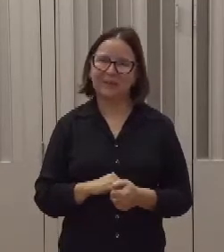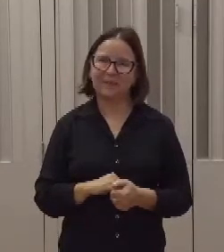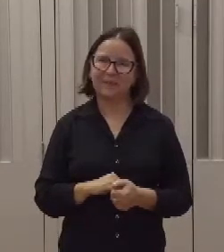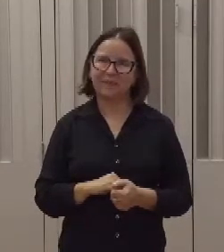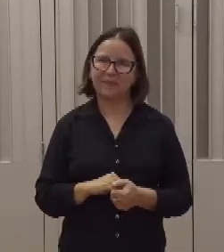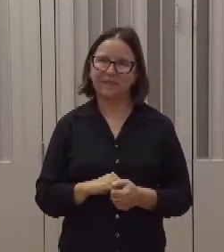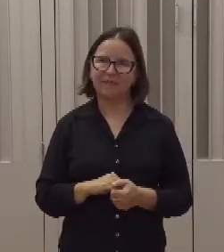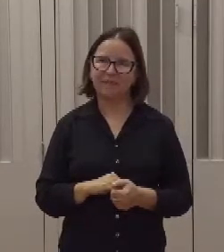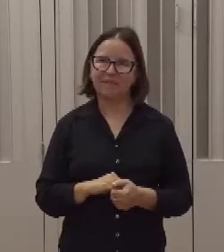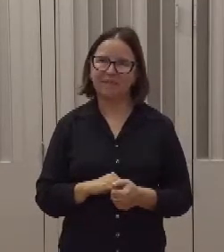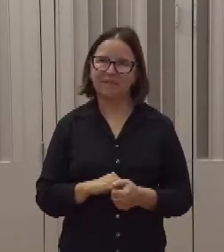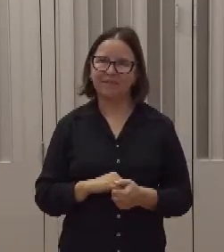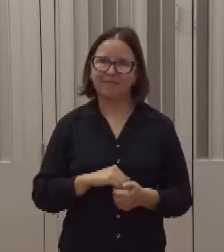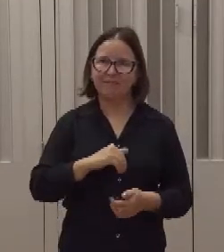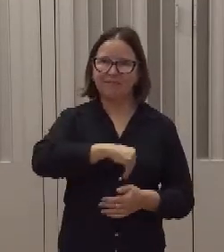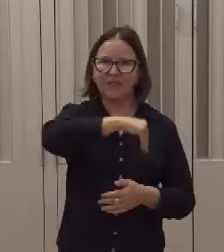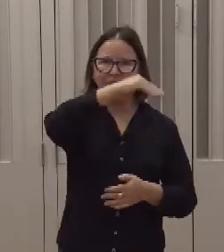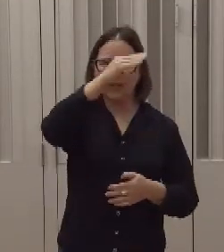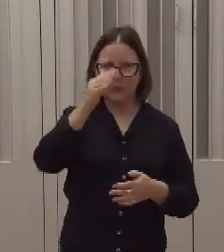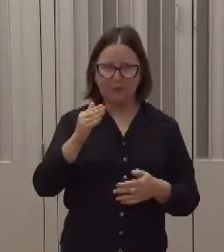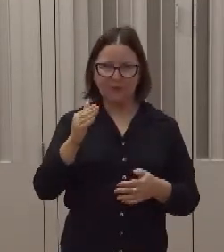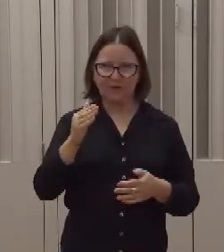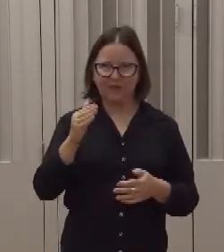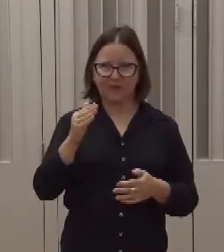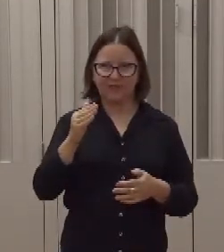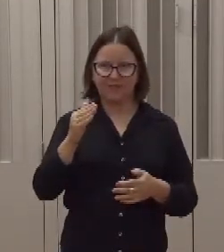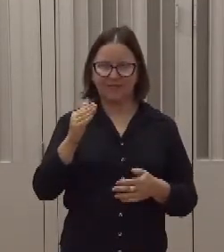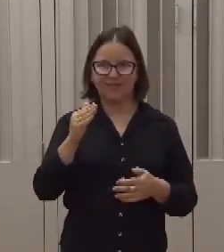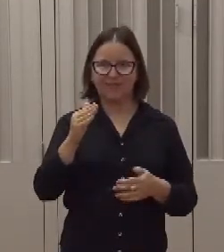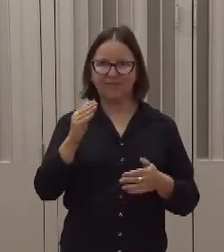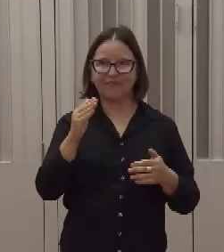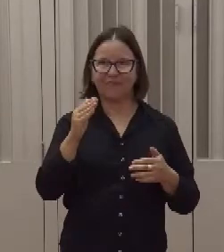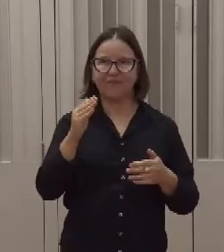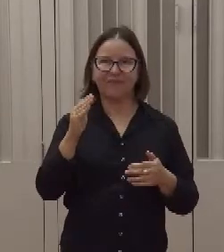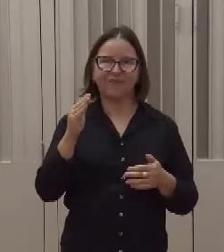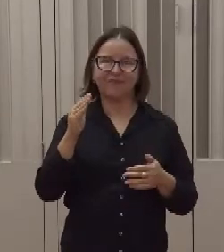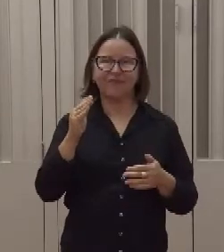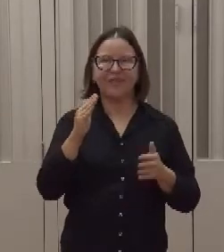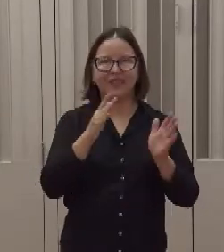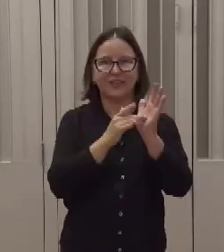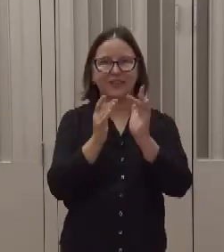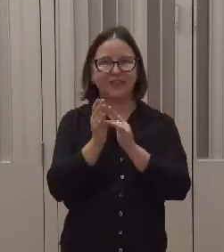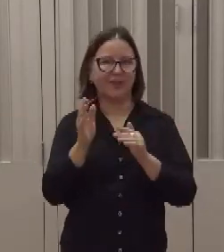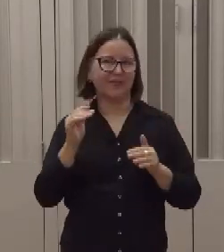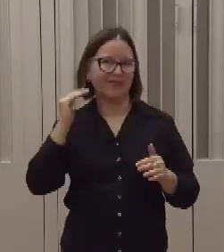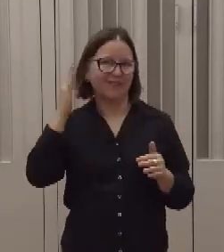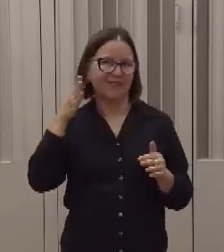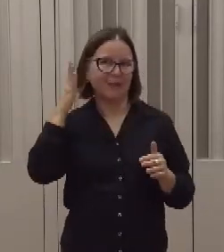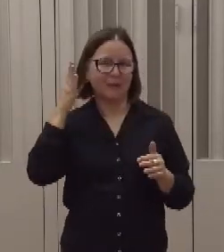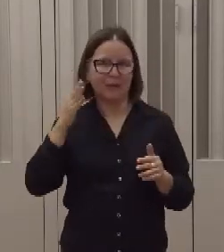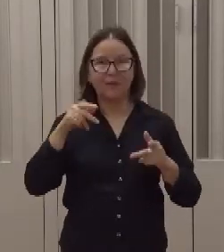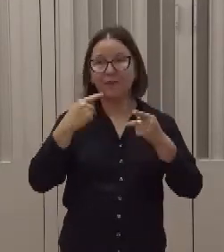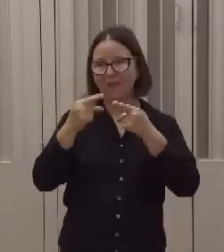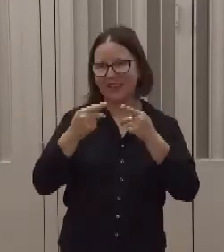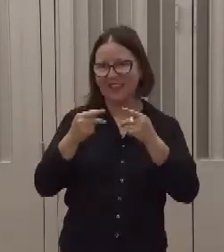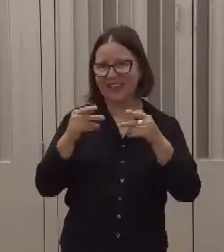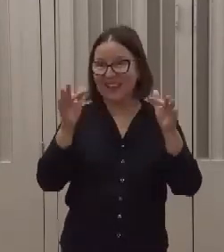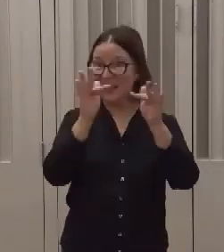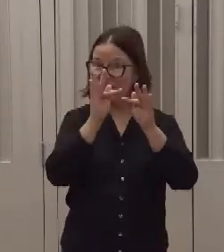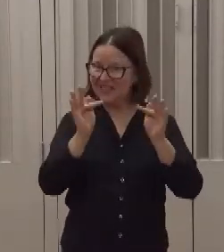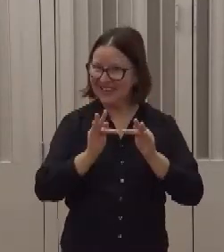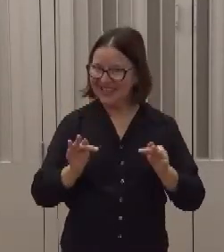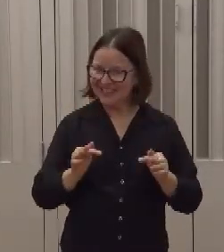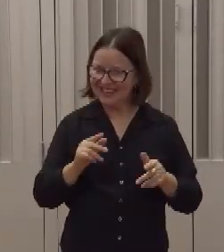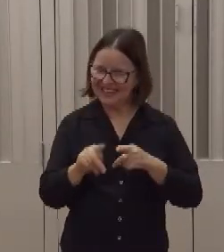No Sermão do Monte, Jesus afirma que são bem-aventurados os